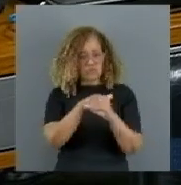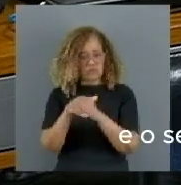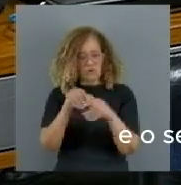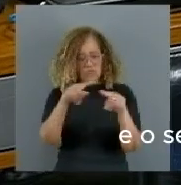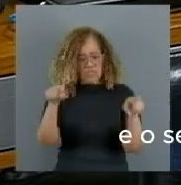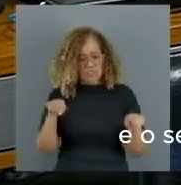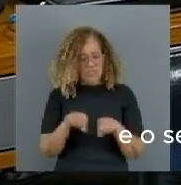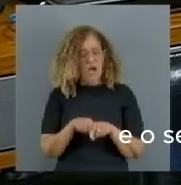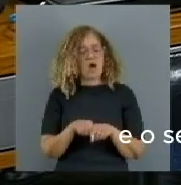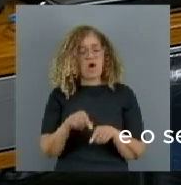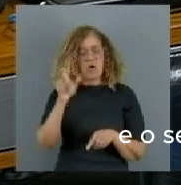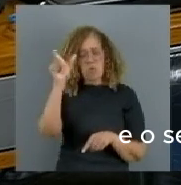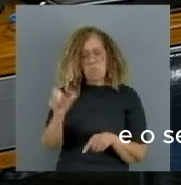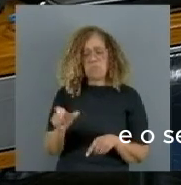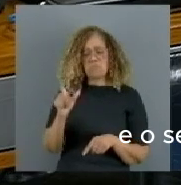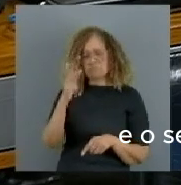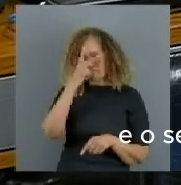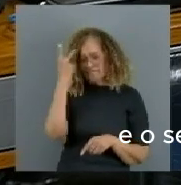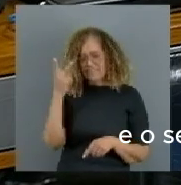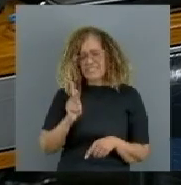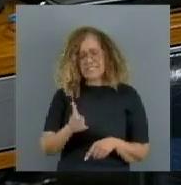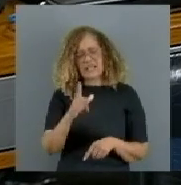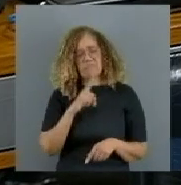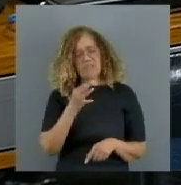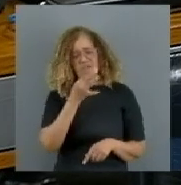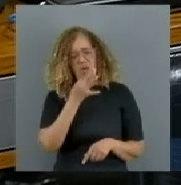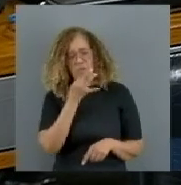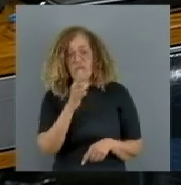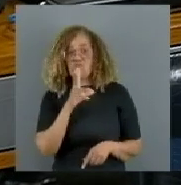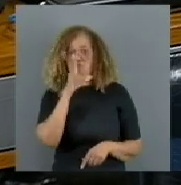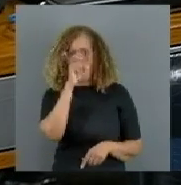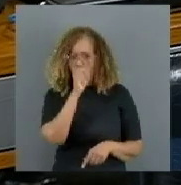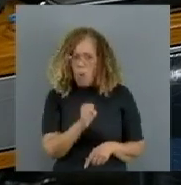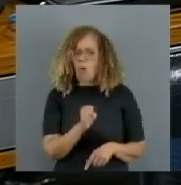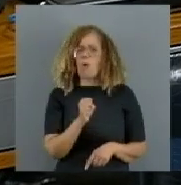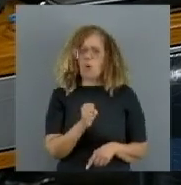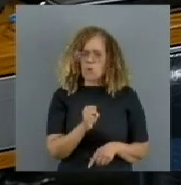e o senhor sempre teve muitos argumentos fortes, a gente reconhece,